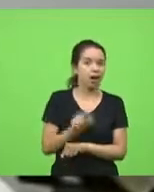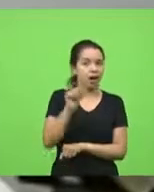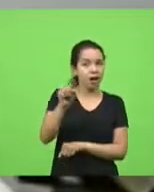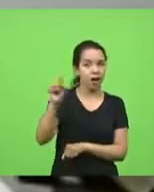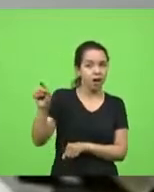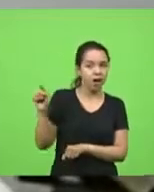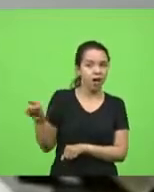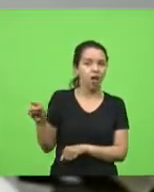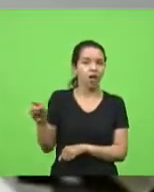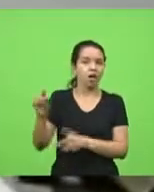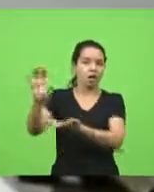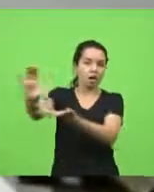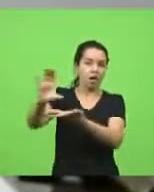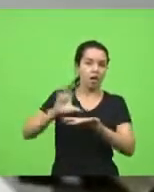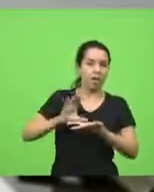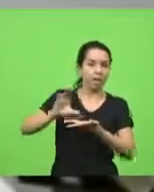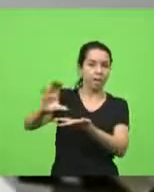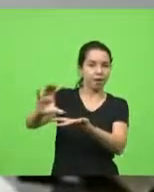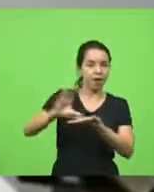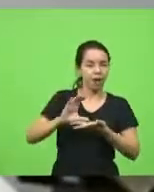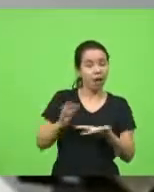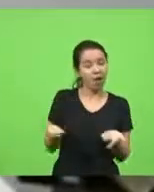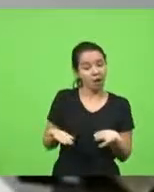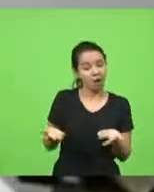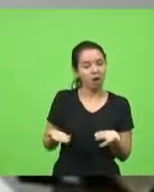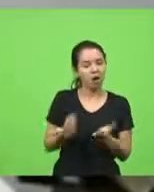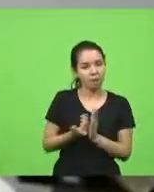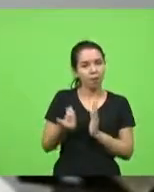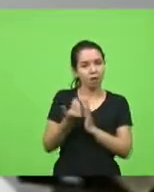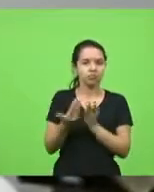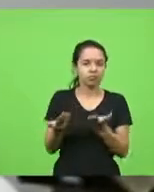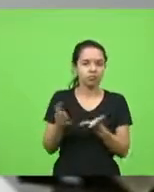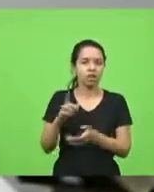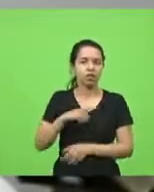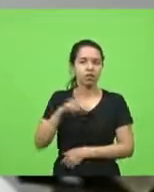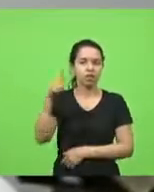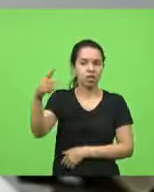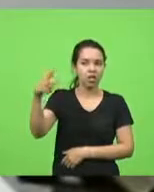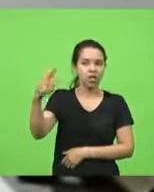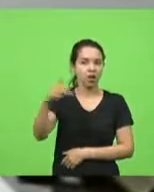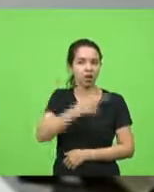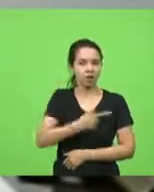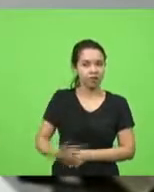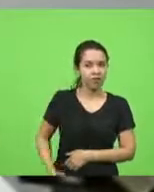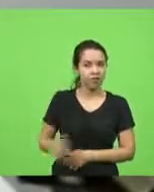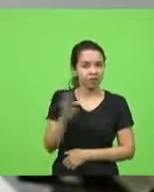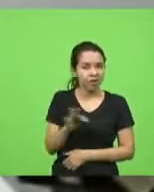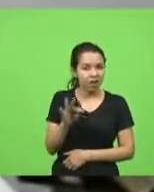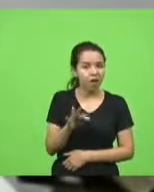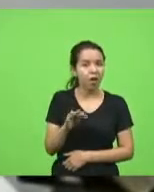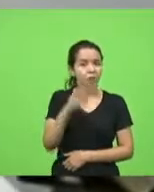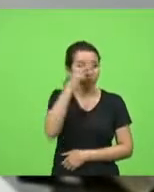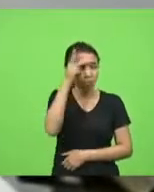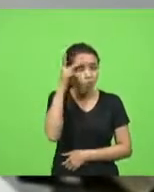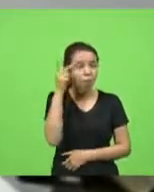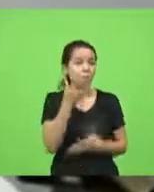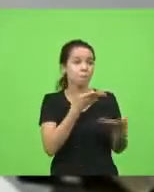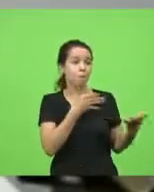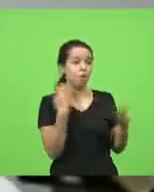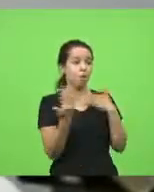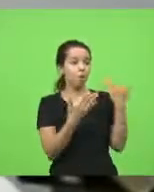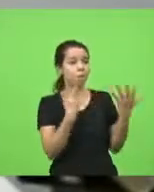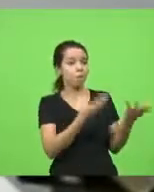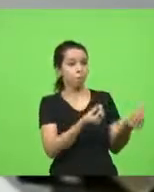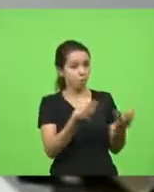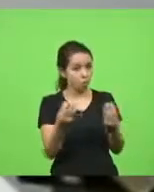que estão sendo feitos agora, um pouco mais regulares, pelo governo federal, nós vamos ter muita gente morta ainda. E como